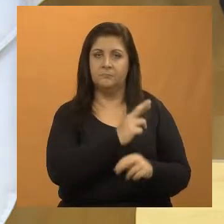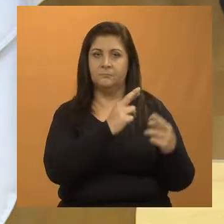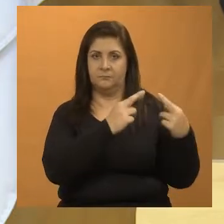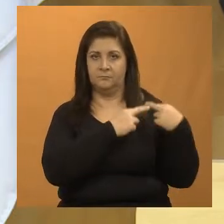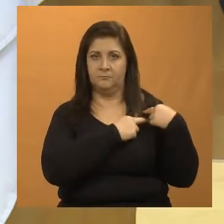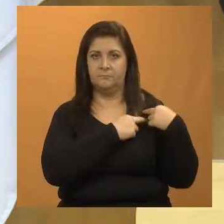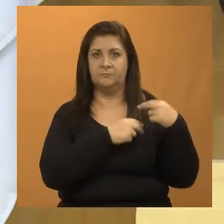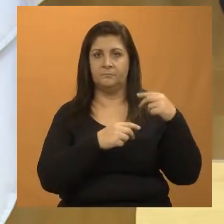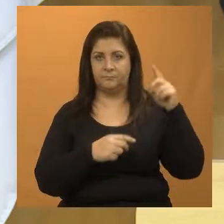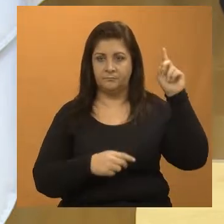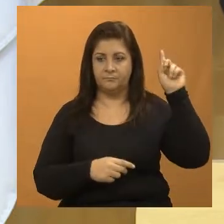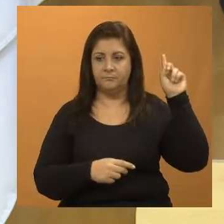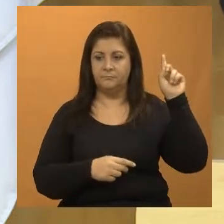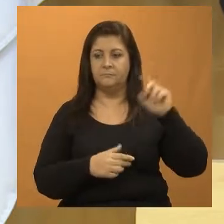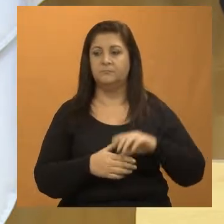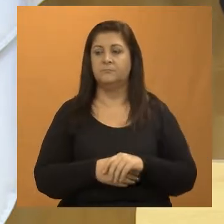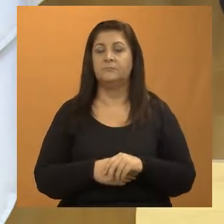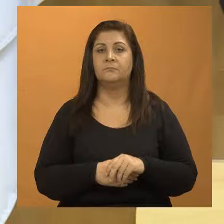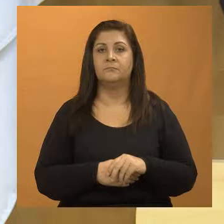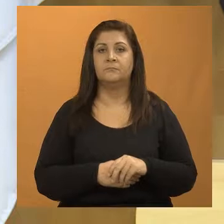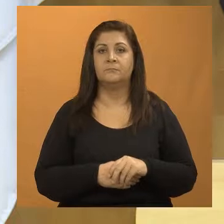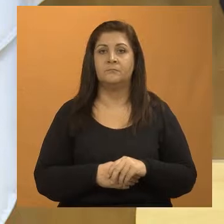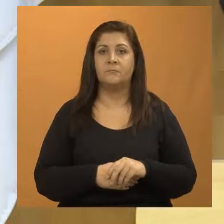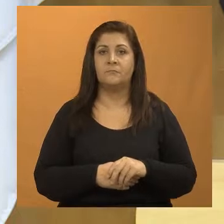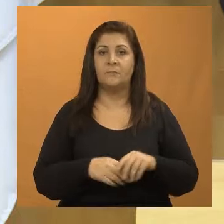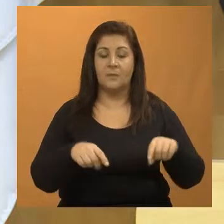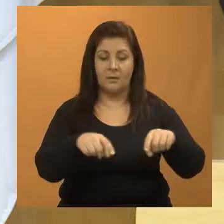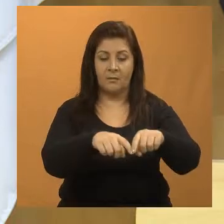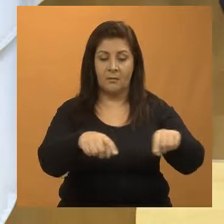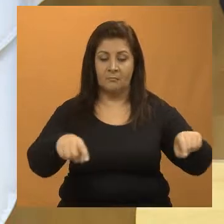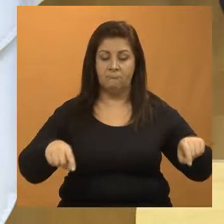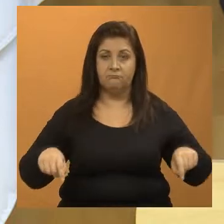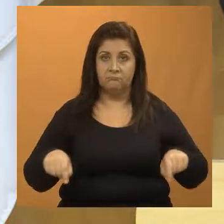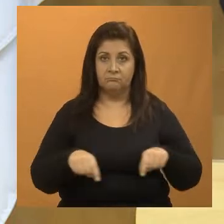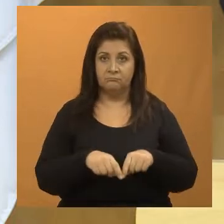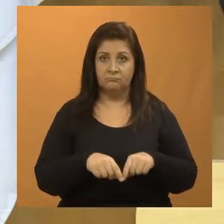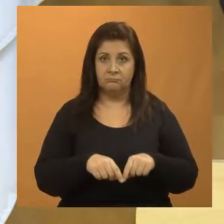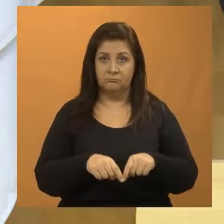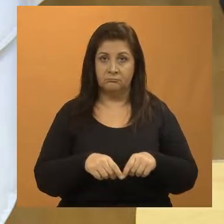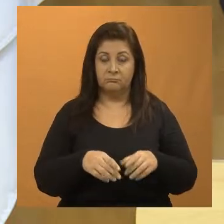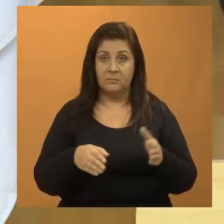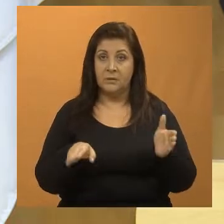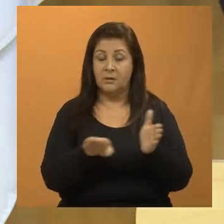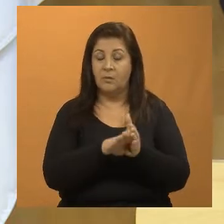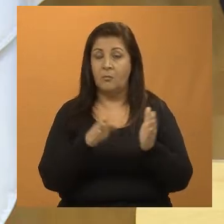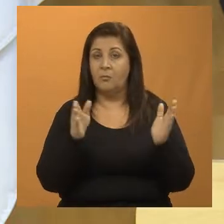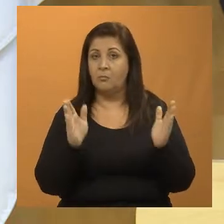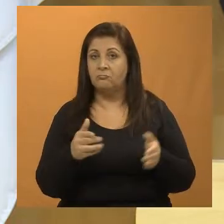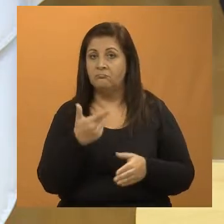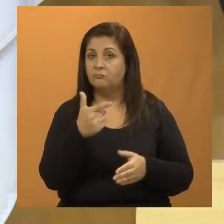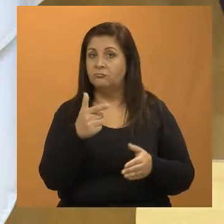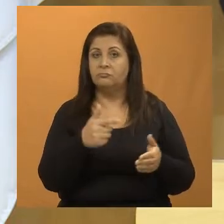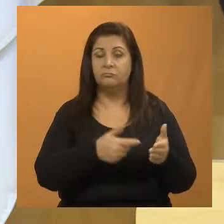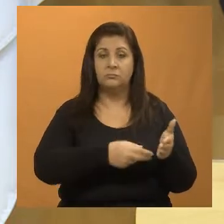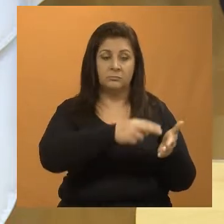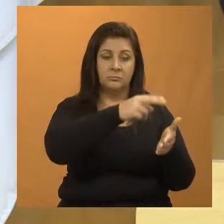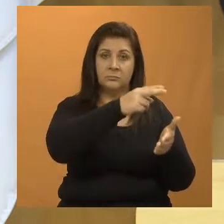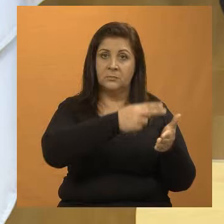Estádio que até a data de hoje, ele não tem a documentação adequada, tá?